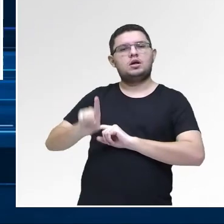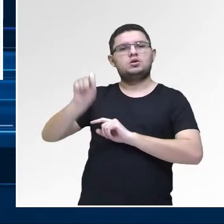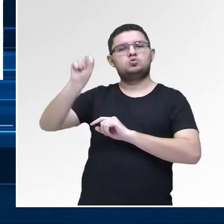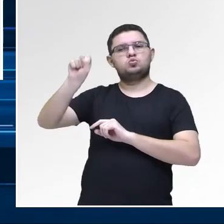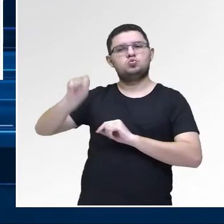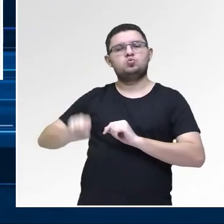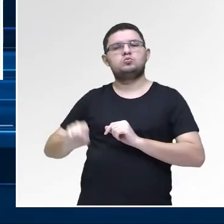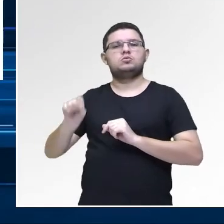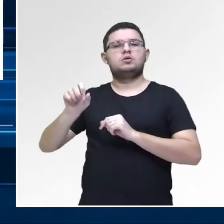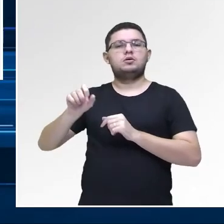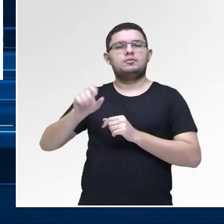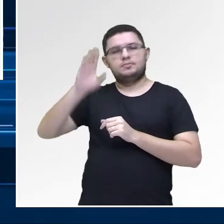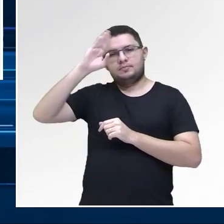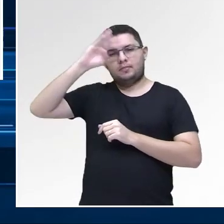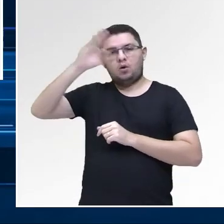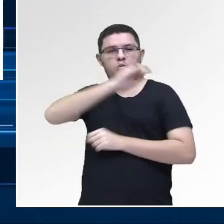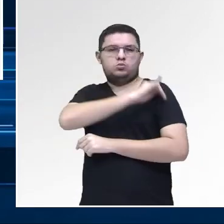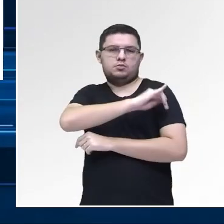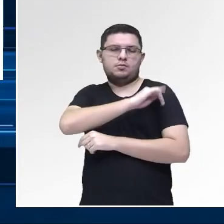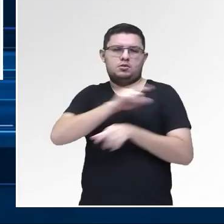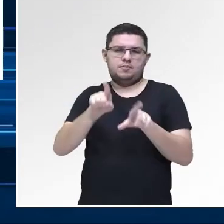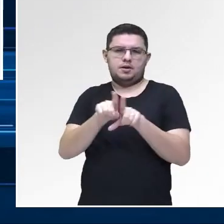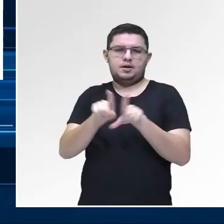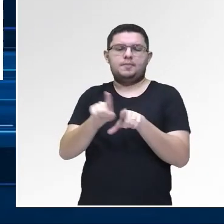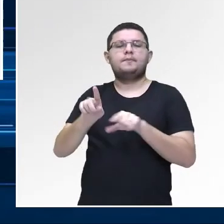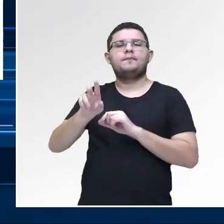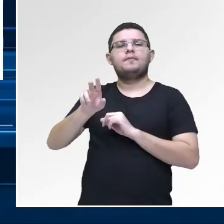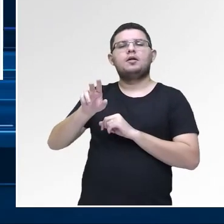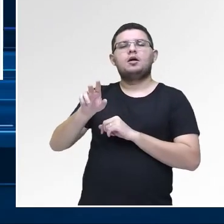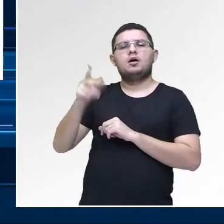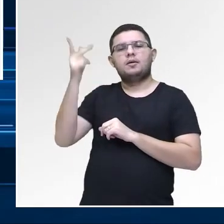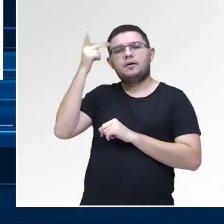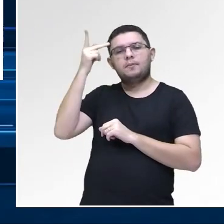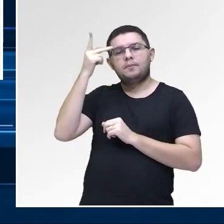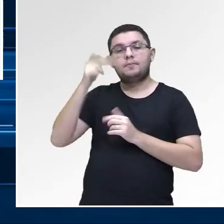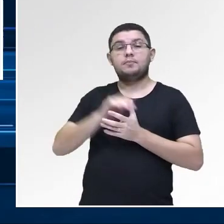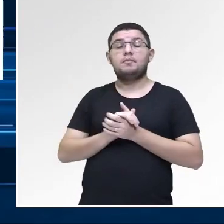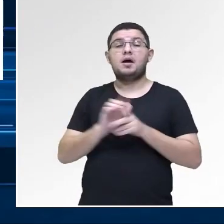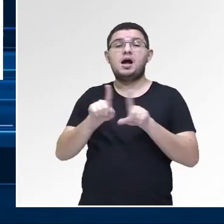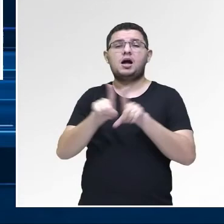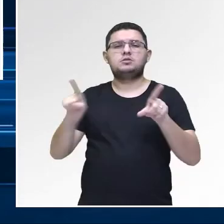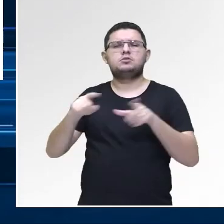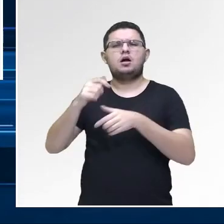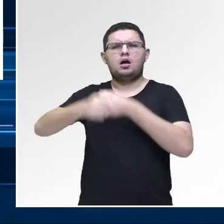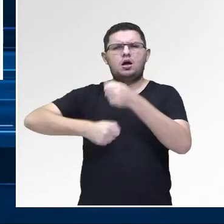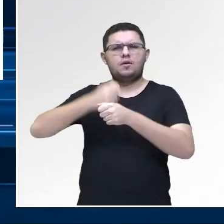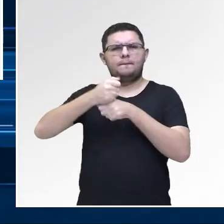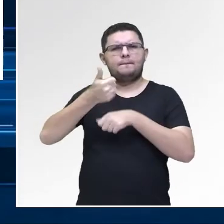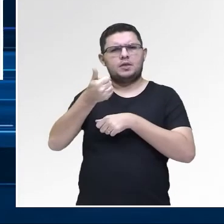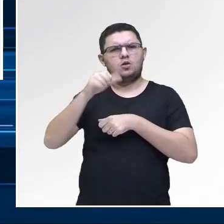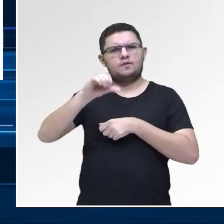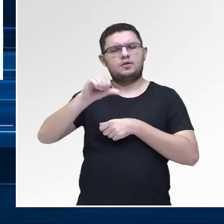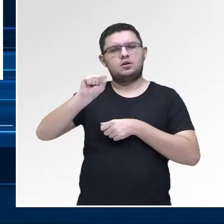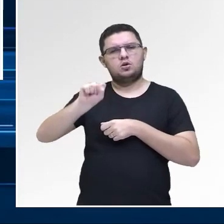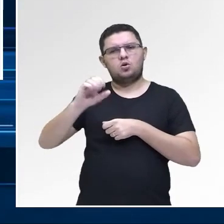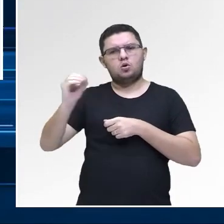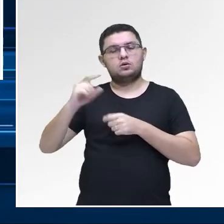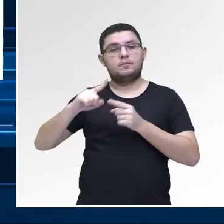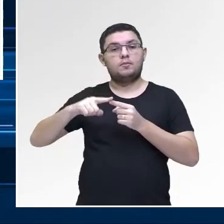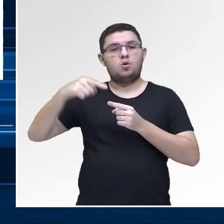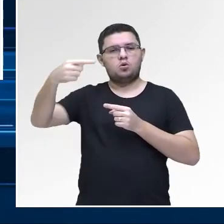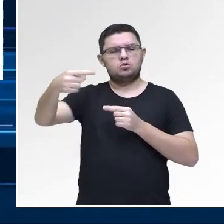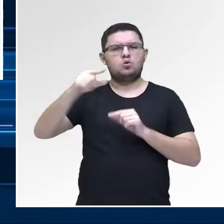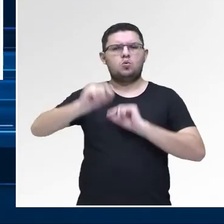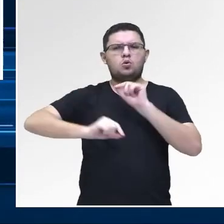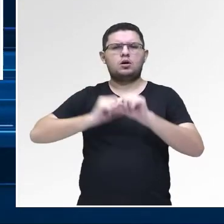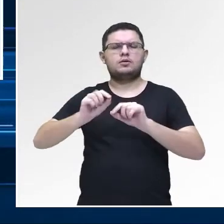principalmente. Só, gente, que depois de 1980 isso mudou. E nós vamos entender agora